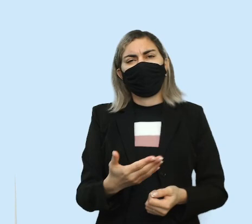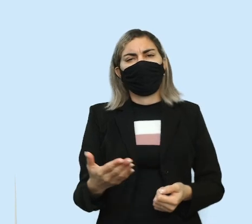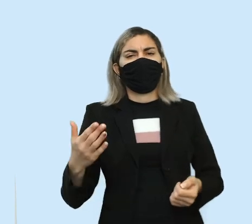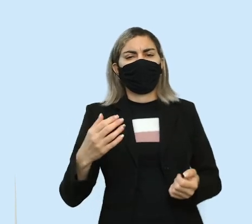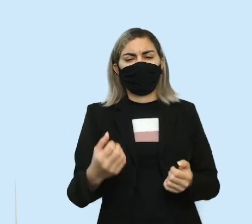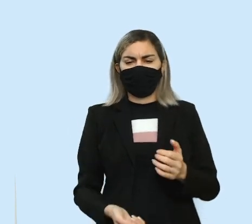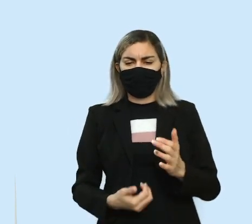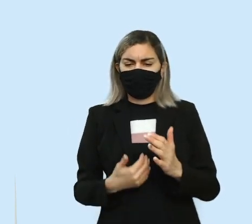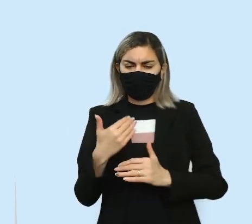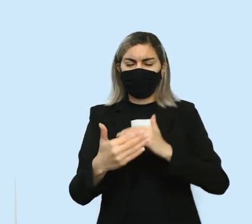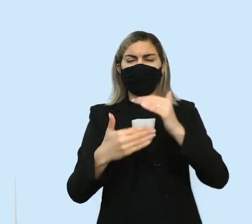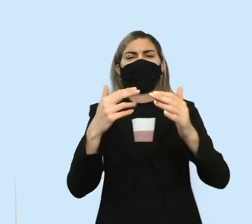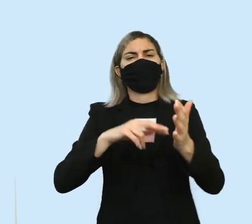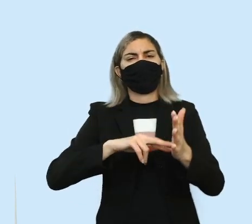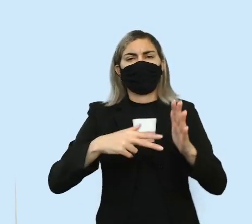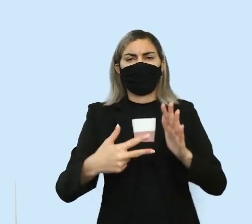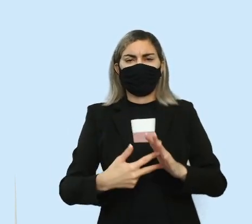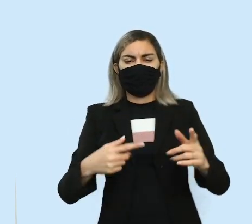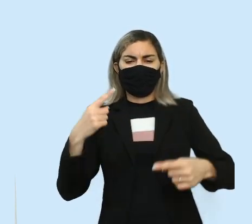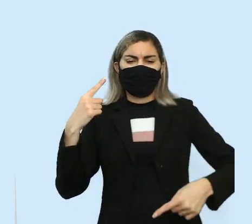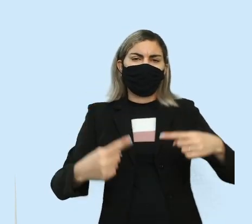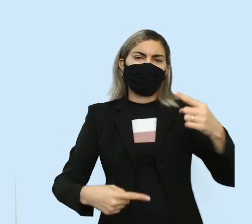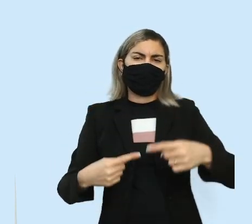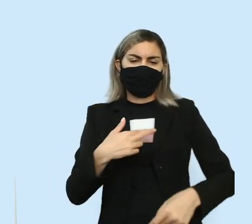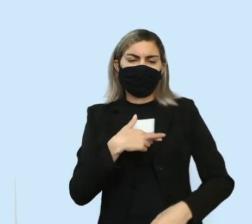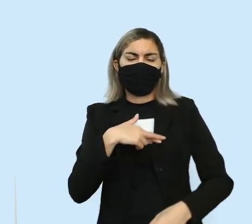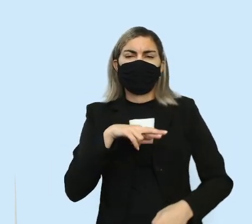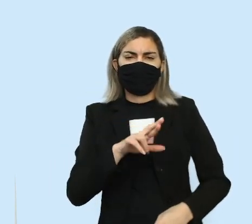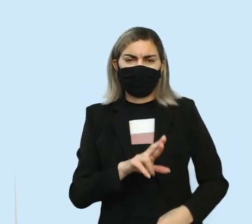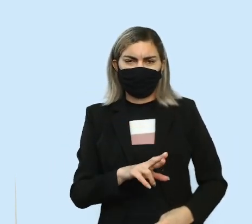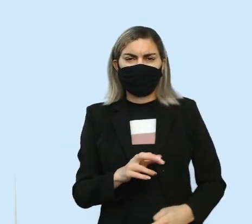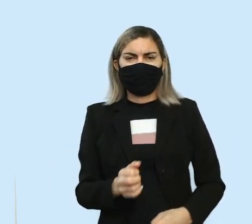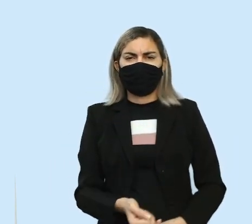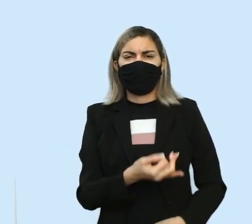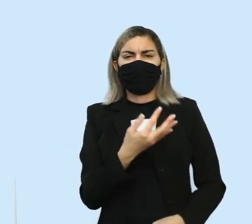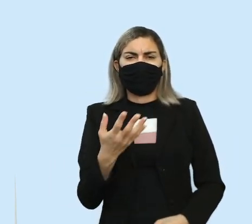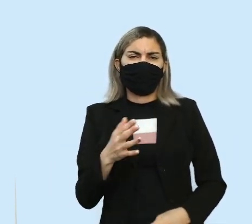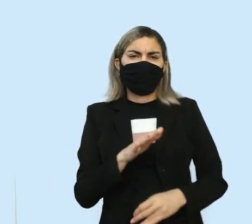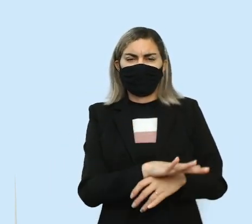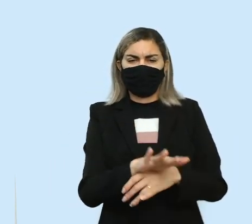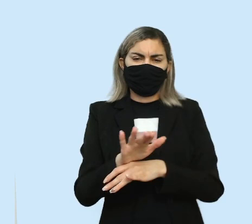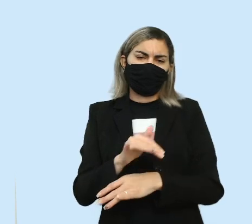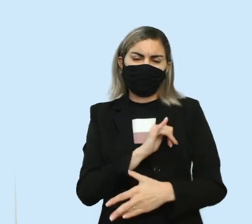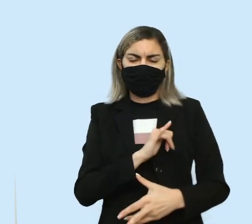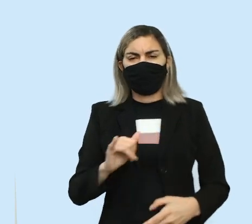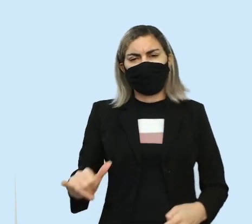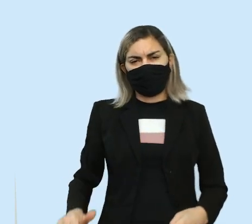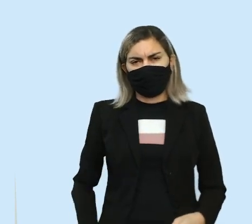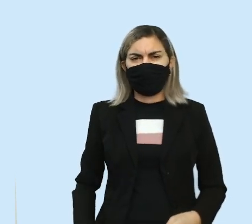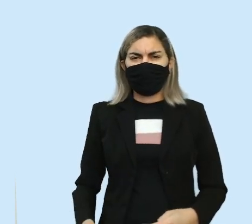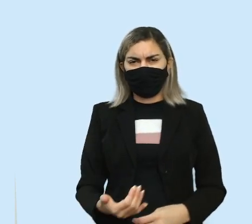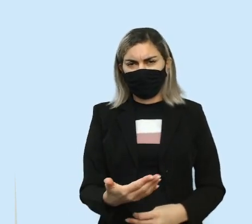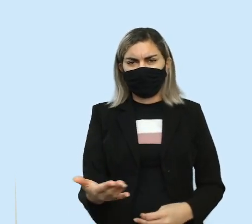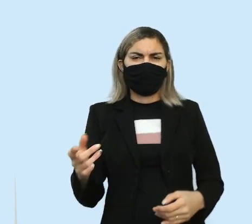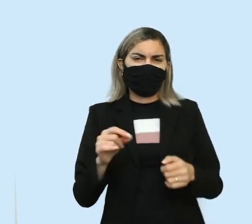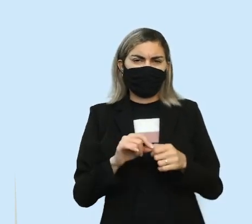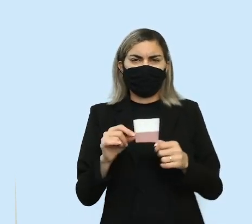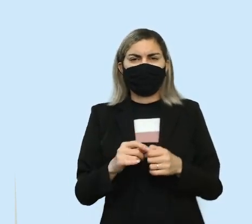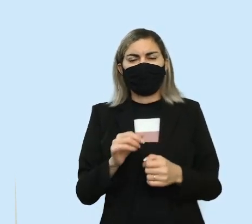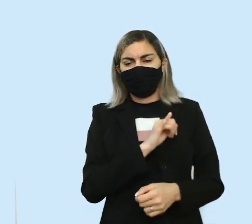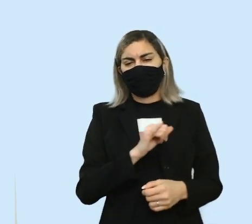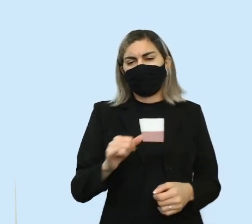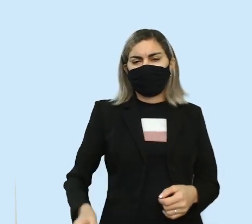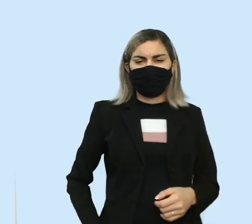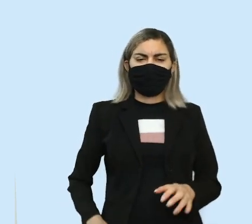Ao crescimento do significado político da religião, quando ela ajudou os imperadores hebreus a construírem seus